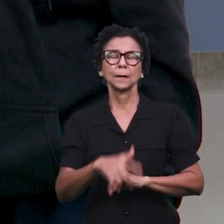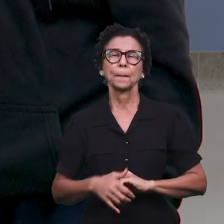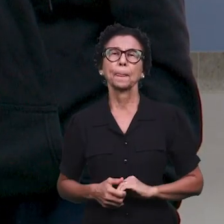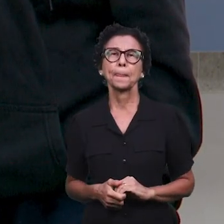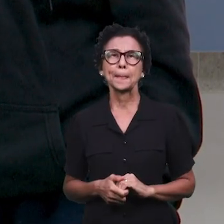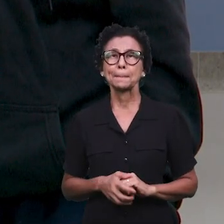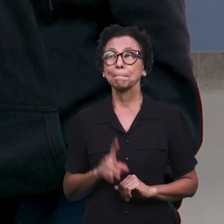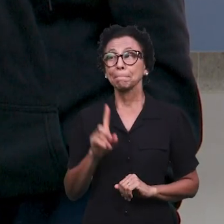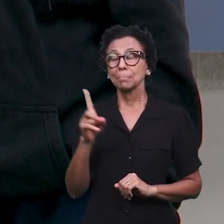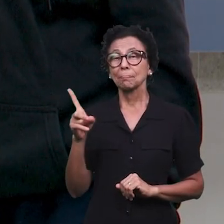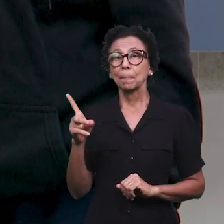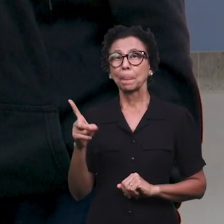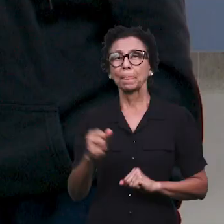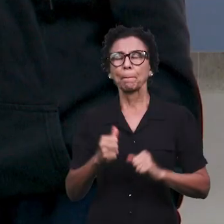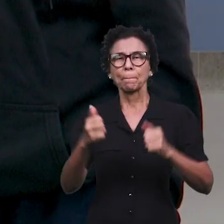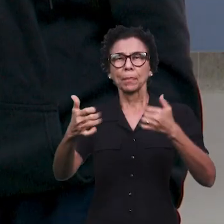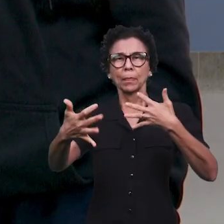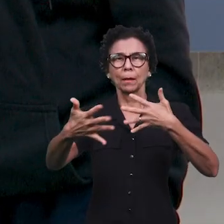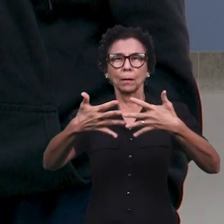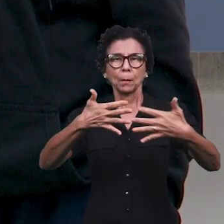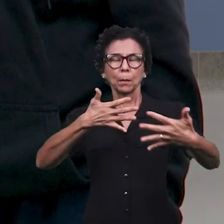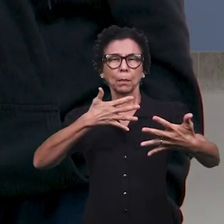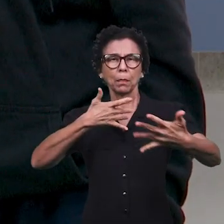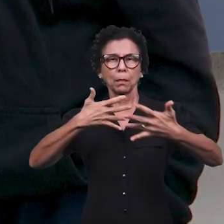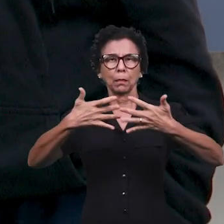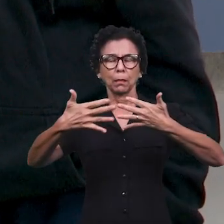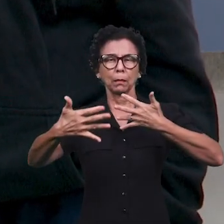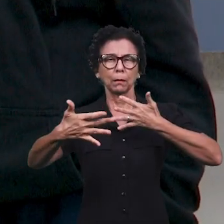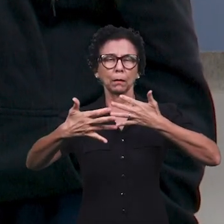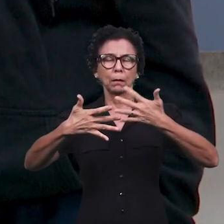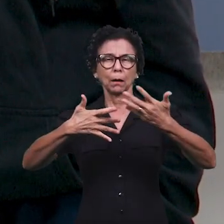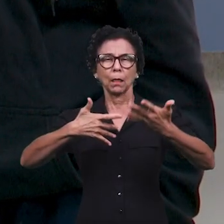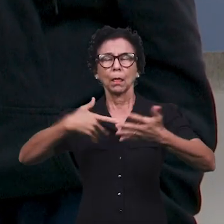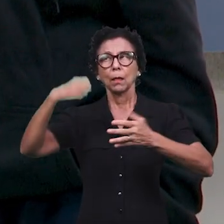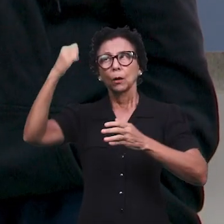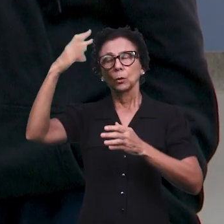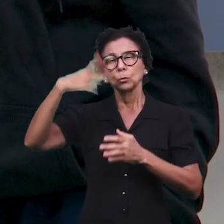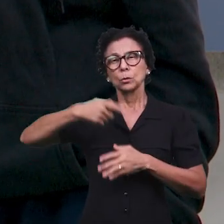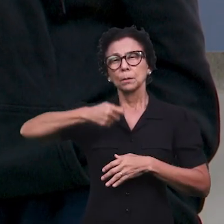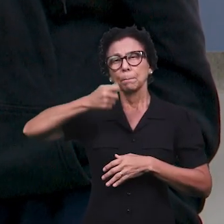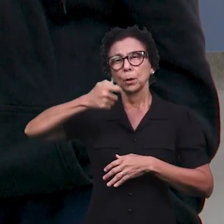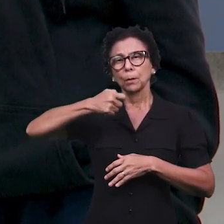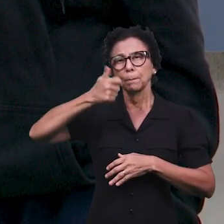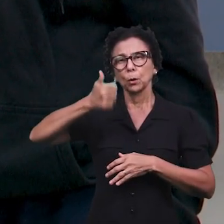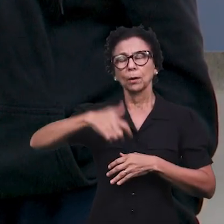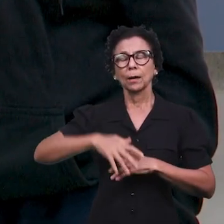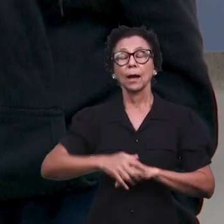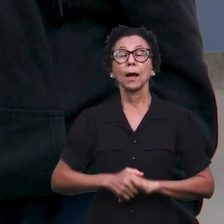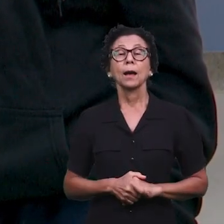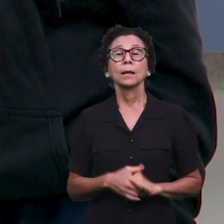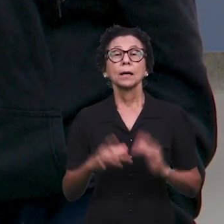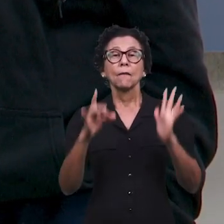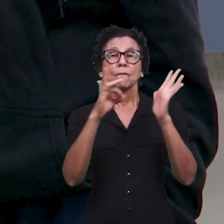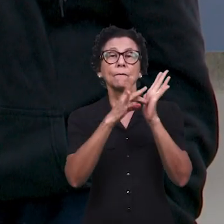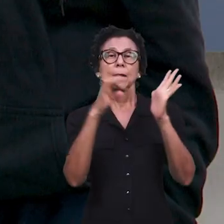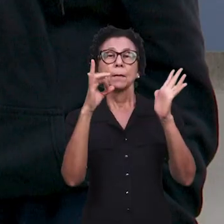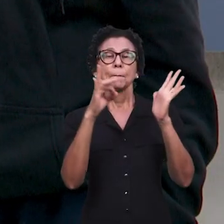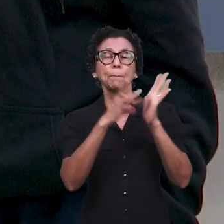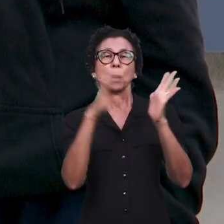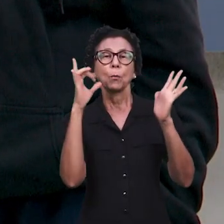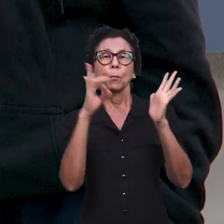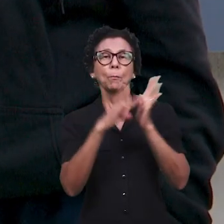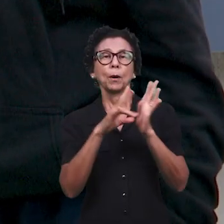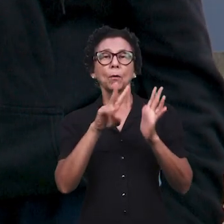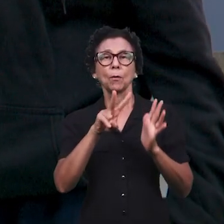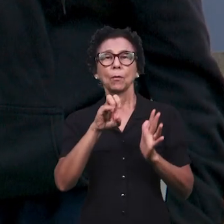passa o quê? Muito ou pouco da luz? Pouco. Passa pouco. Ele também tem uma parte dele que é transparente, que é a parte de vidro. A parte de